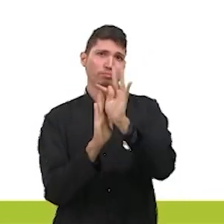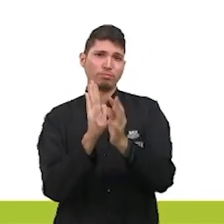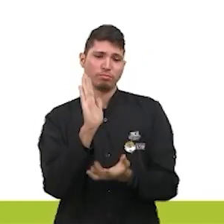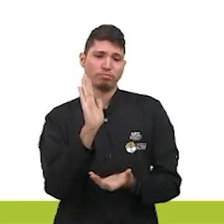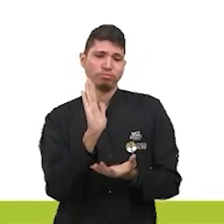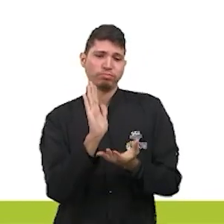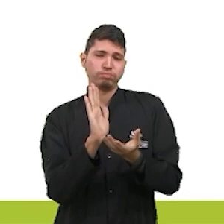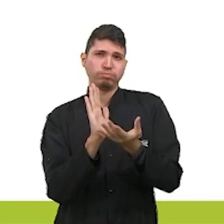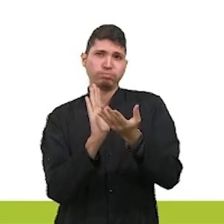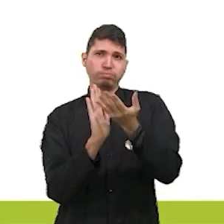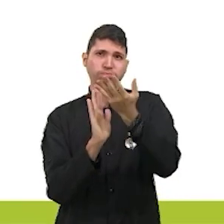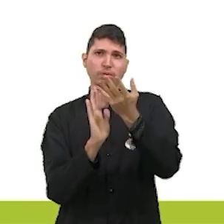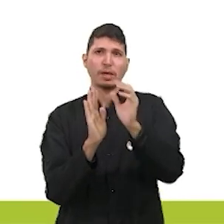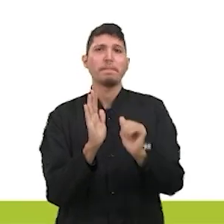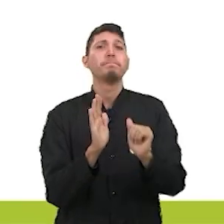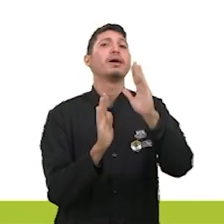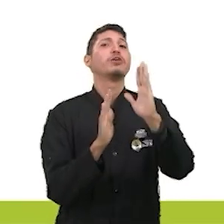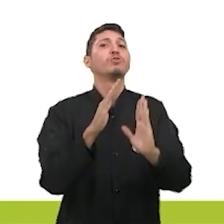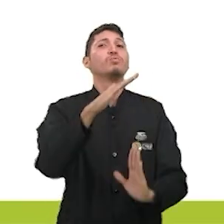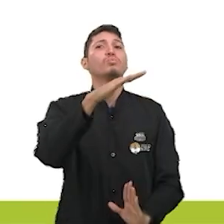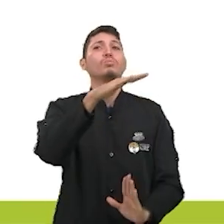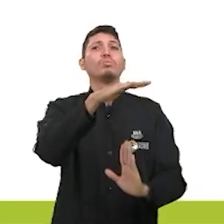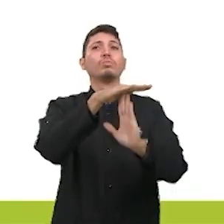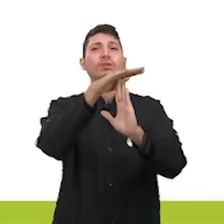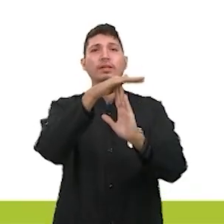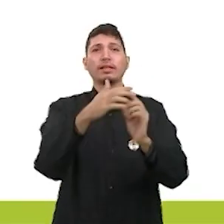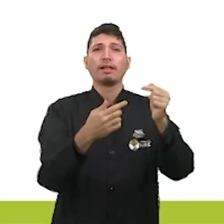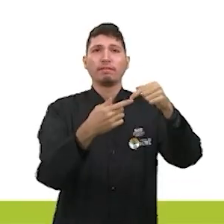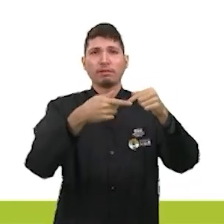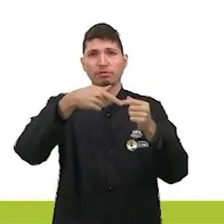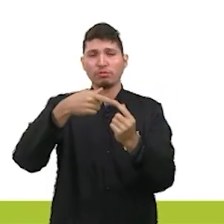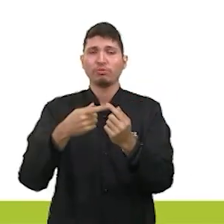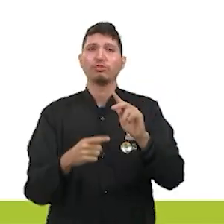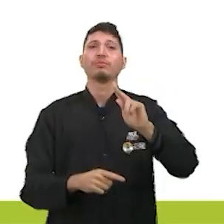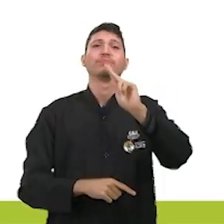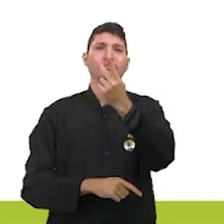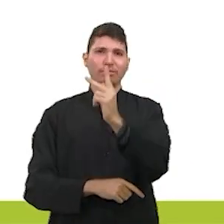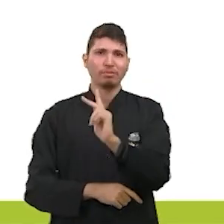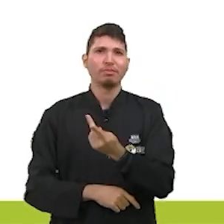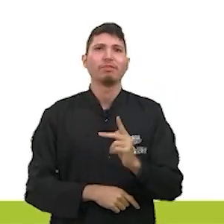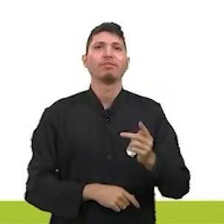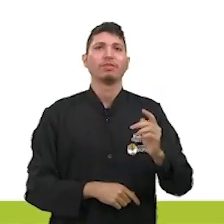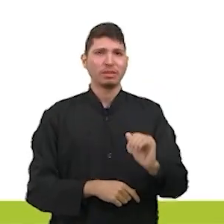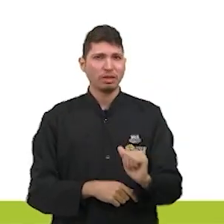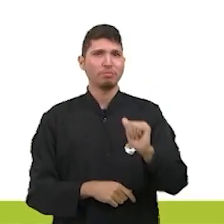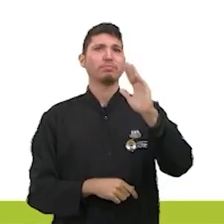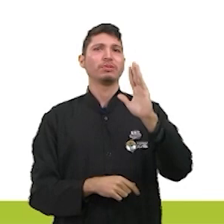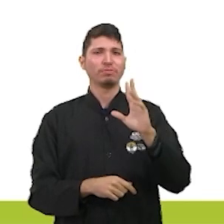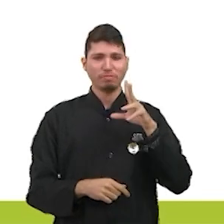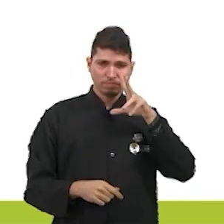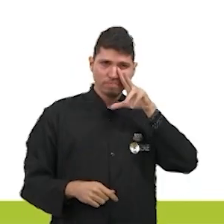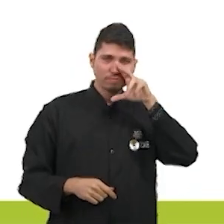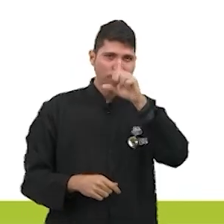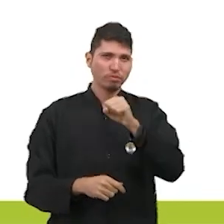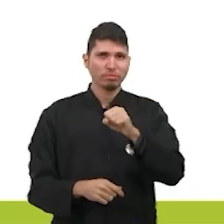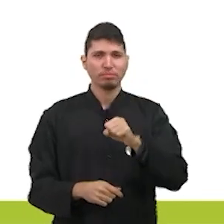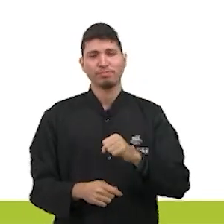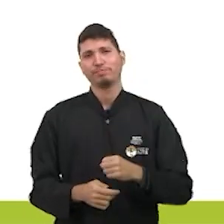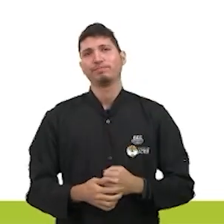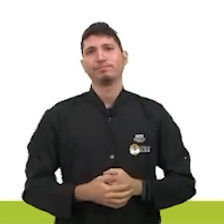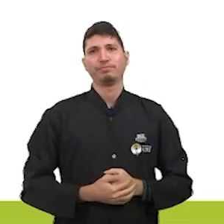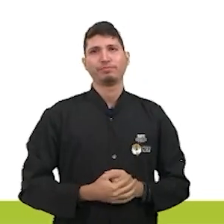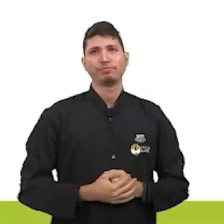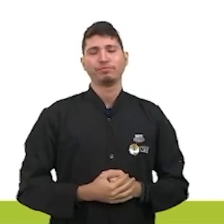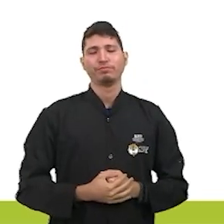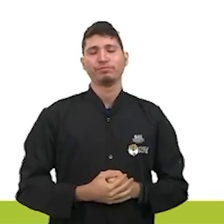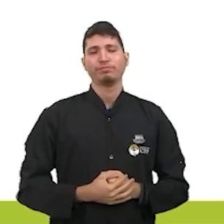maior temperatura de ebulição vai acontecer na ligação de hidrogênio, que é a ligação mais forte que acontece.